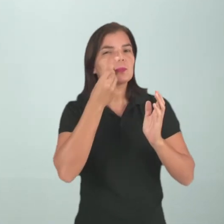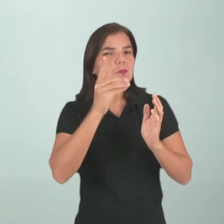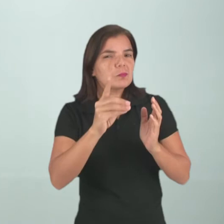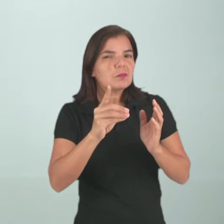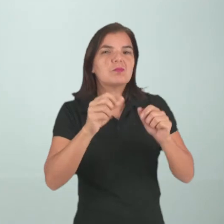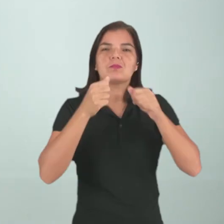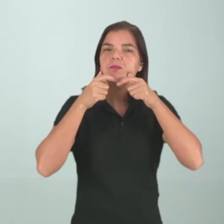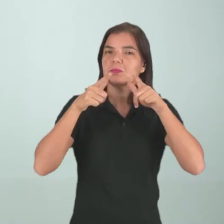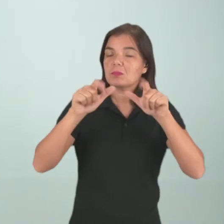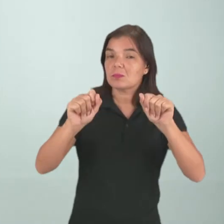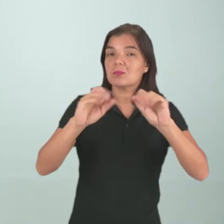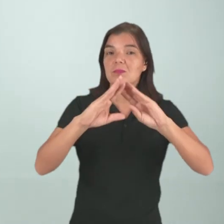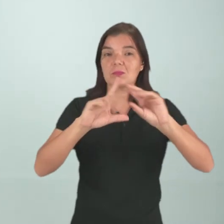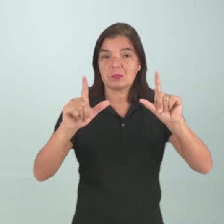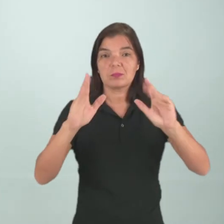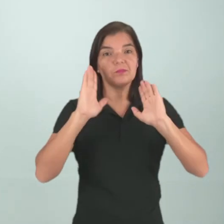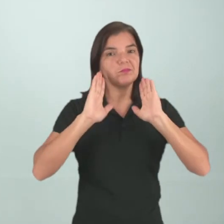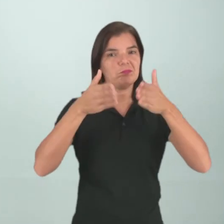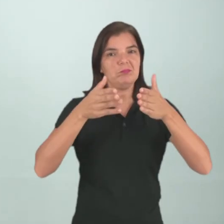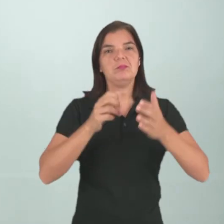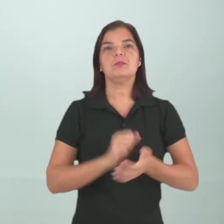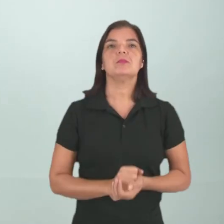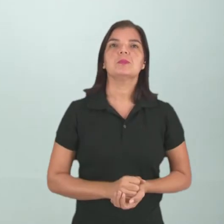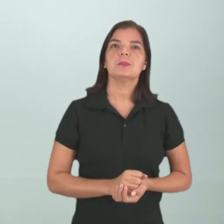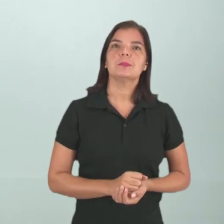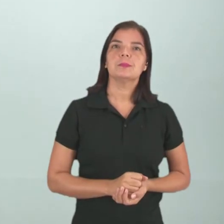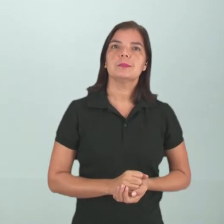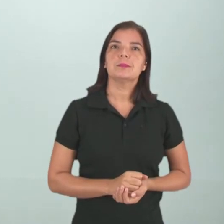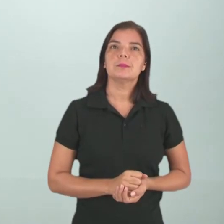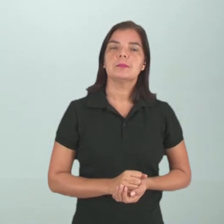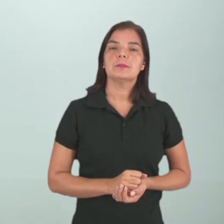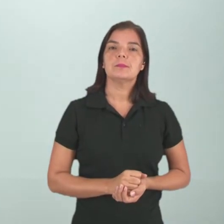linguagem mais objetiva e direta, tá?